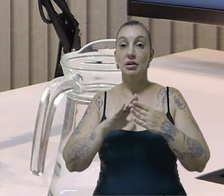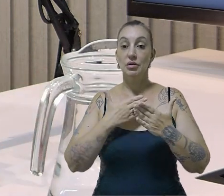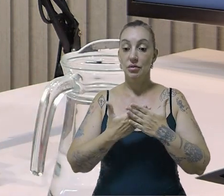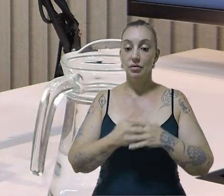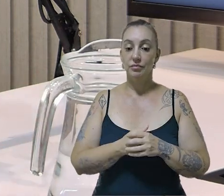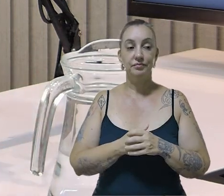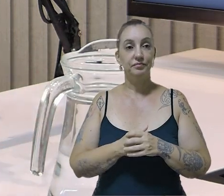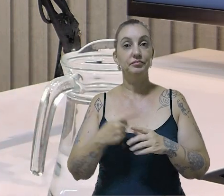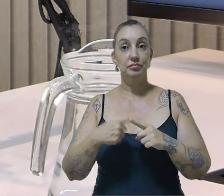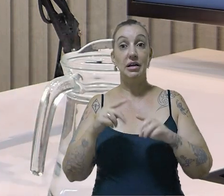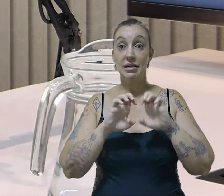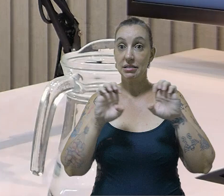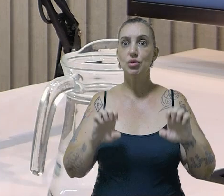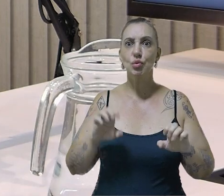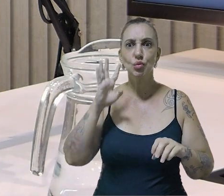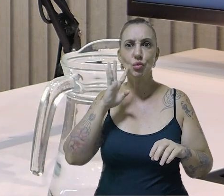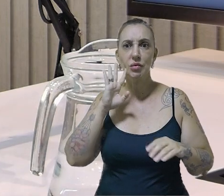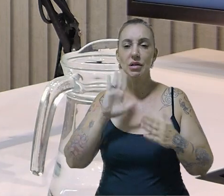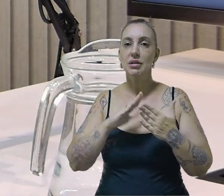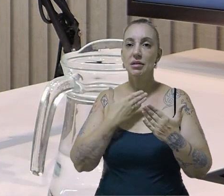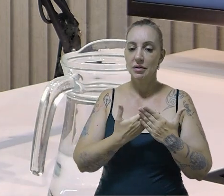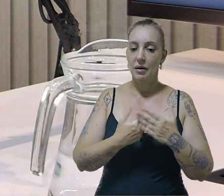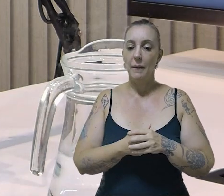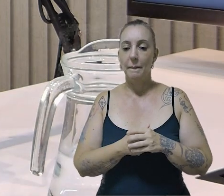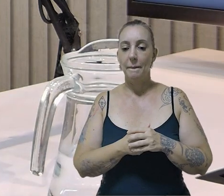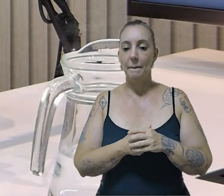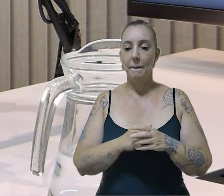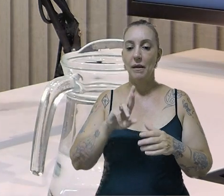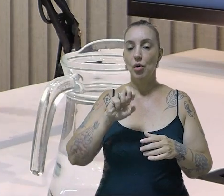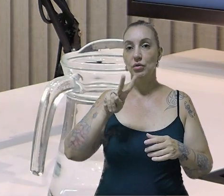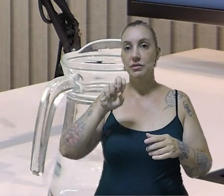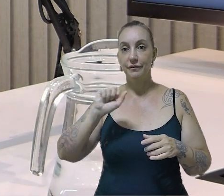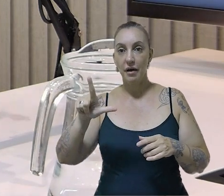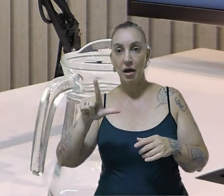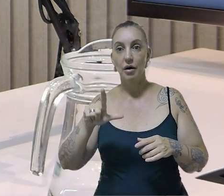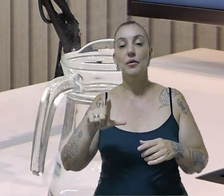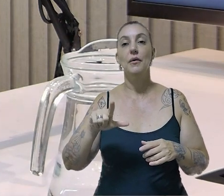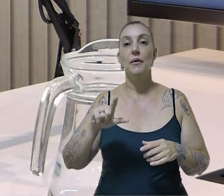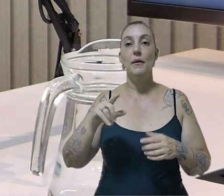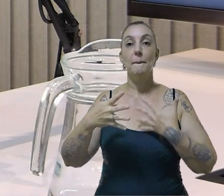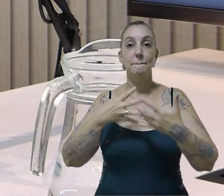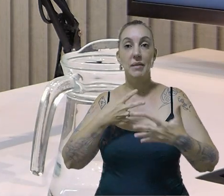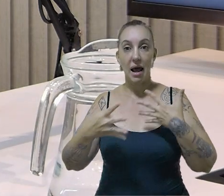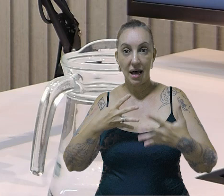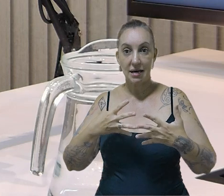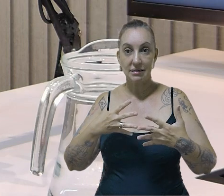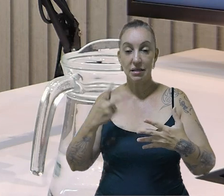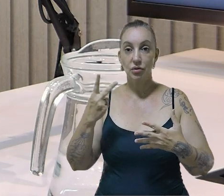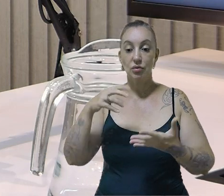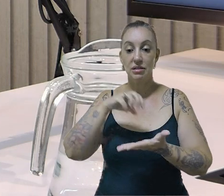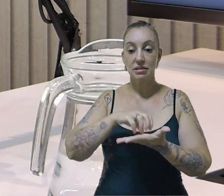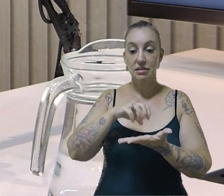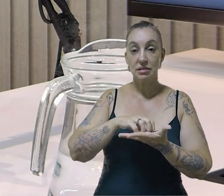foi porque eles têm uma estrutura muito legal da escola né na rosvel no braç tem duas sedes só que eu falei assim pô